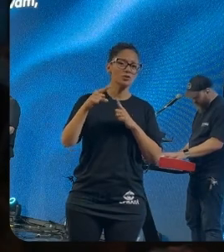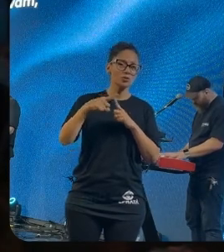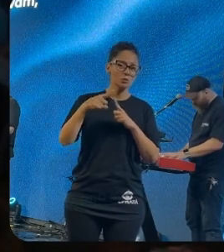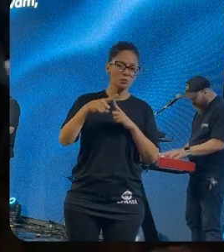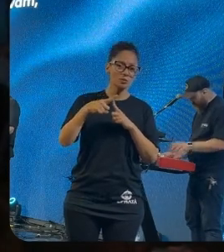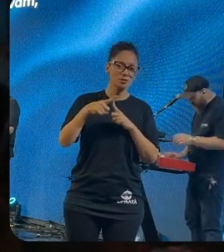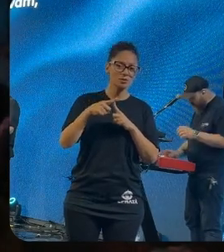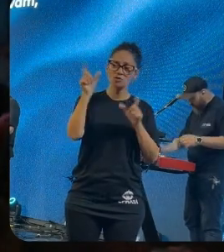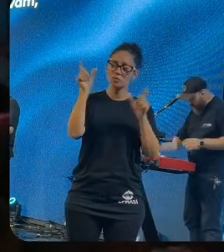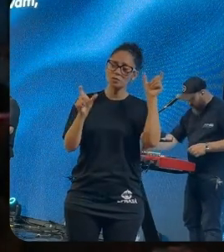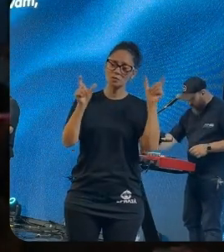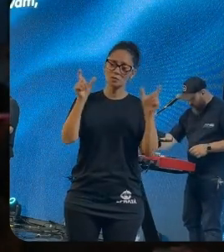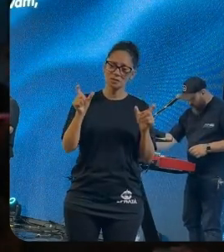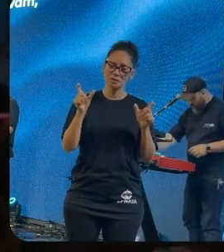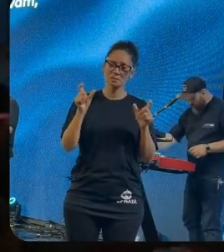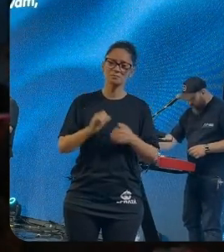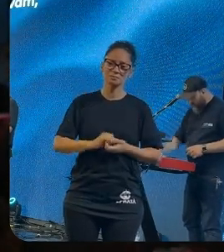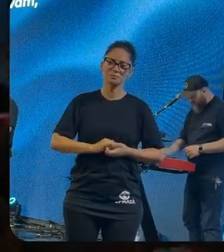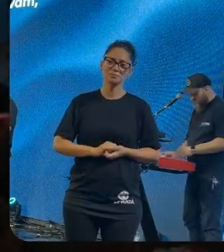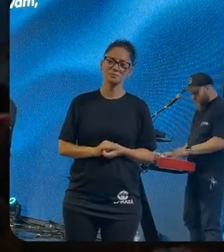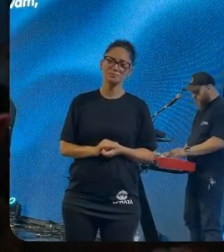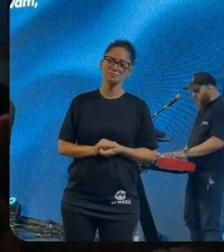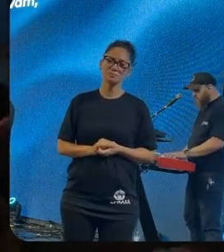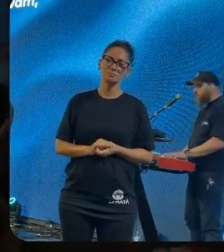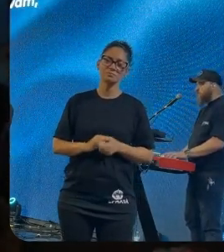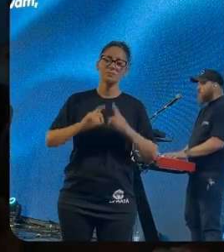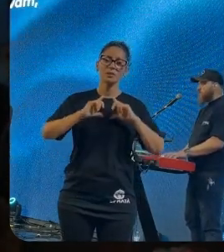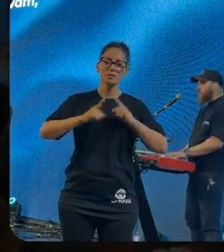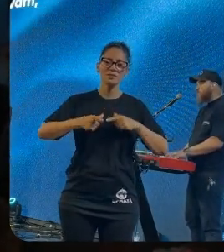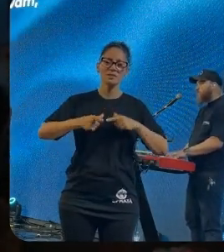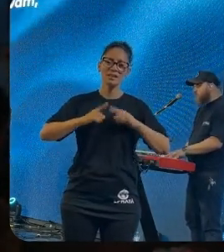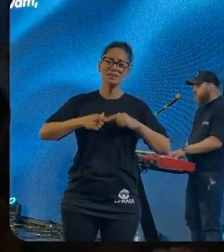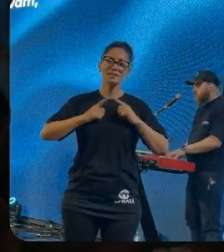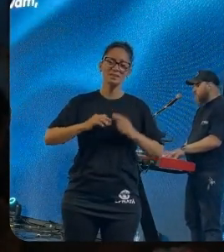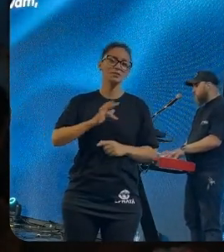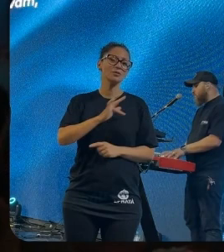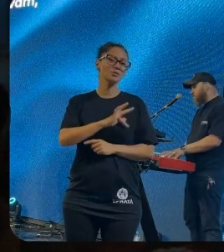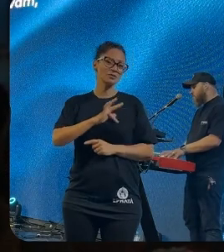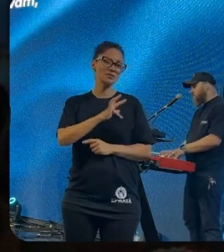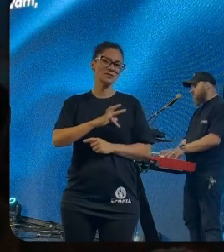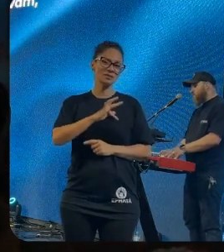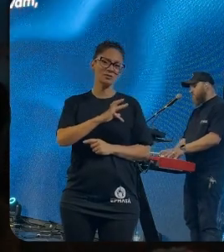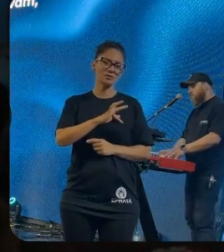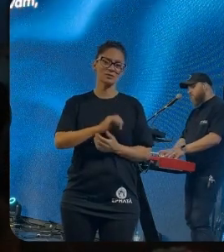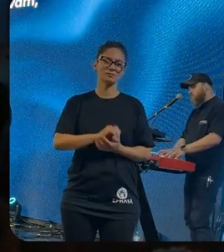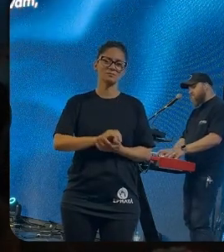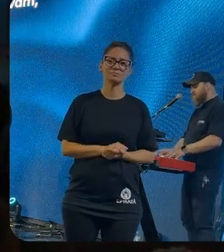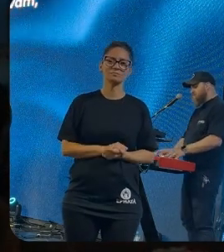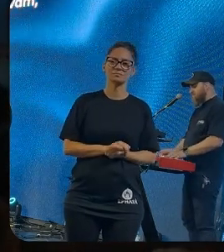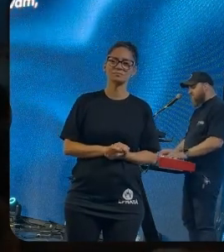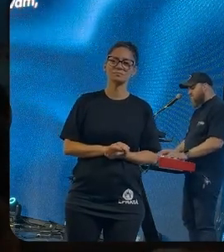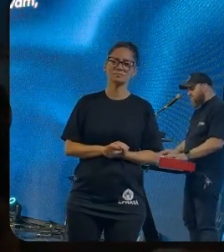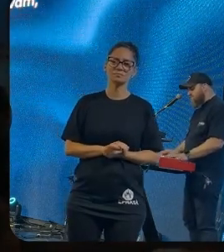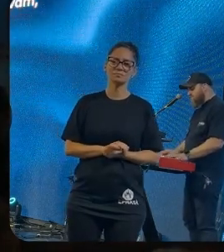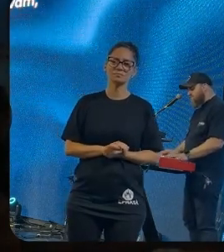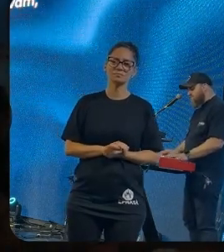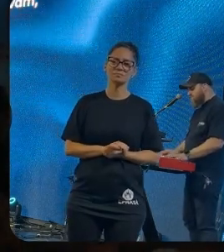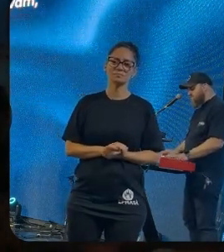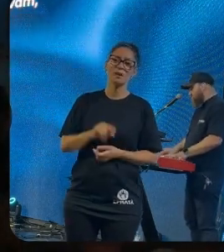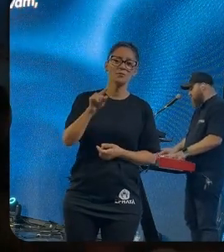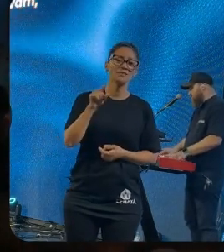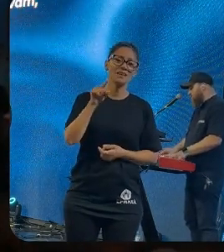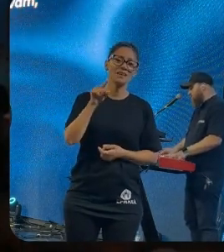tua vida vai aparecer os filisteus. Olha para essa pessoa que está do teu lado, só para ver se ela é filisteu ou se ela é israelita.